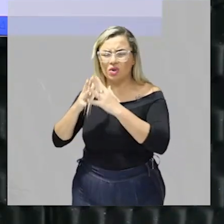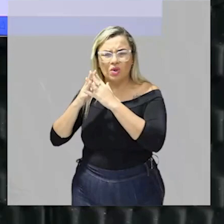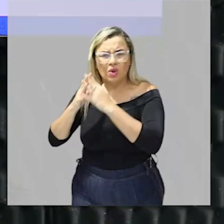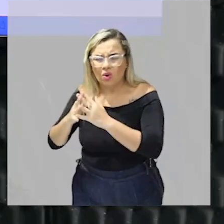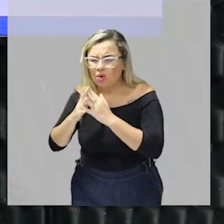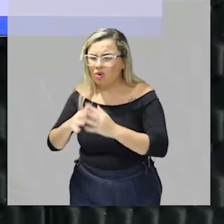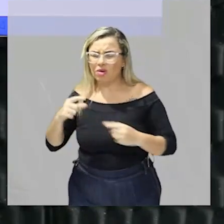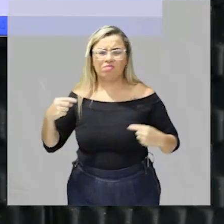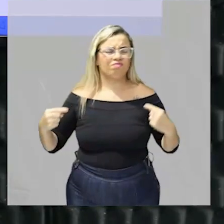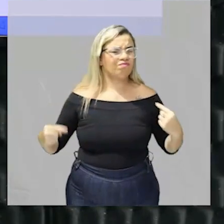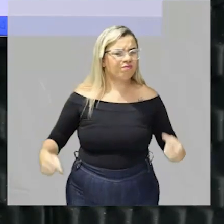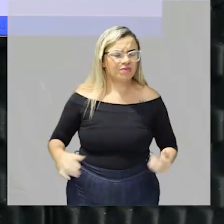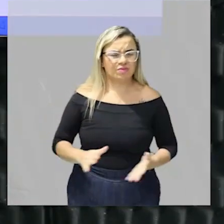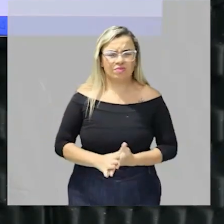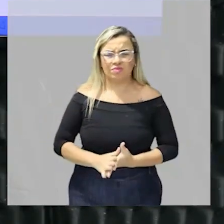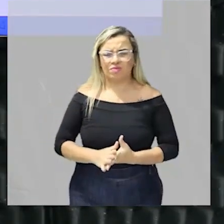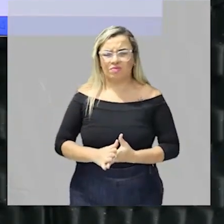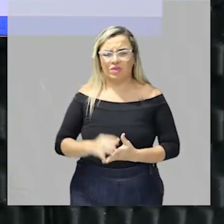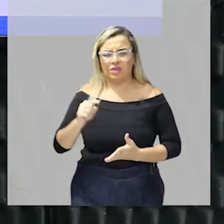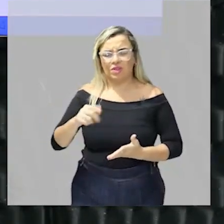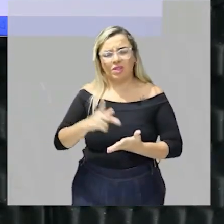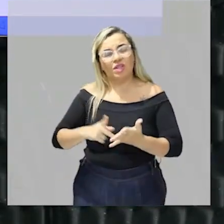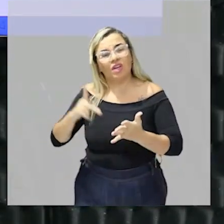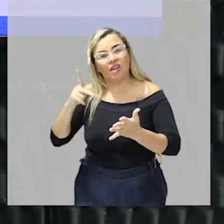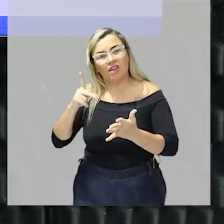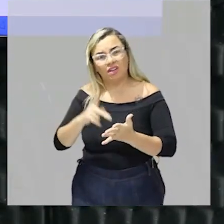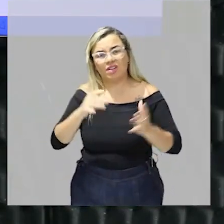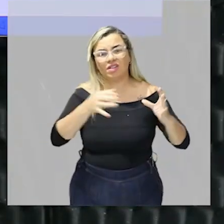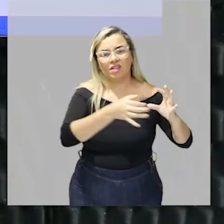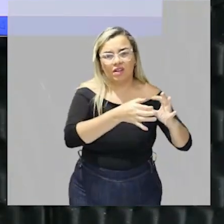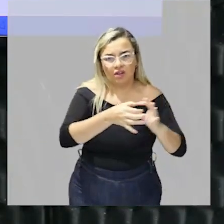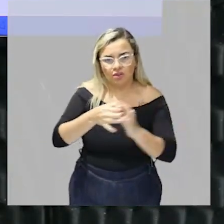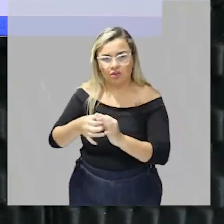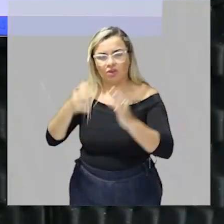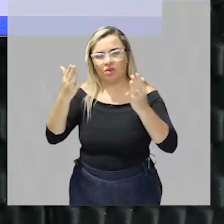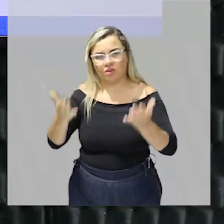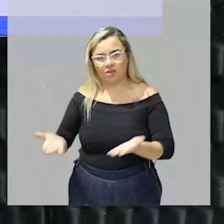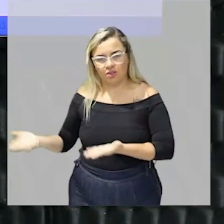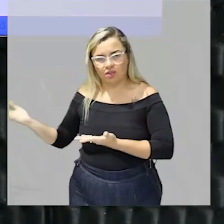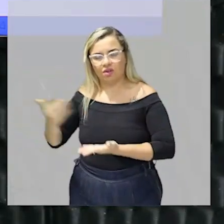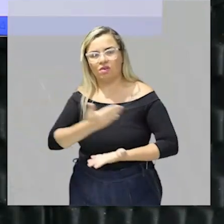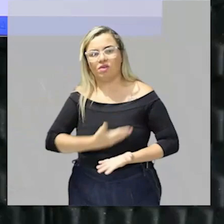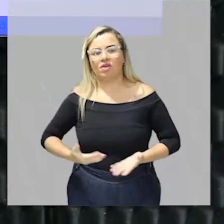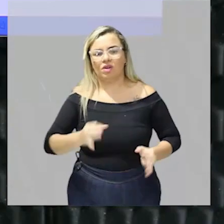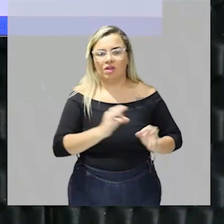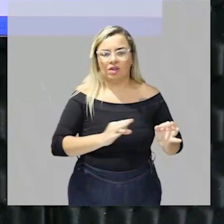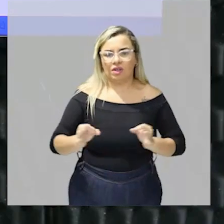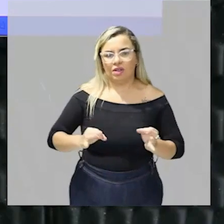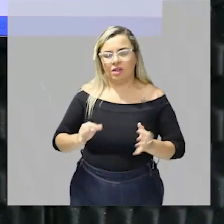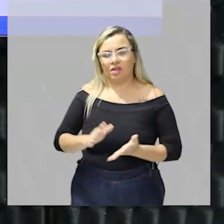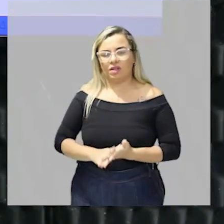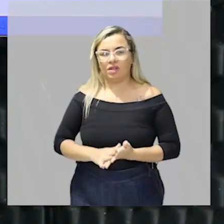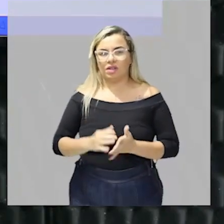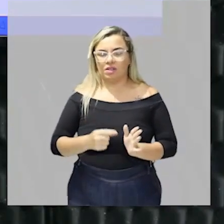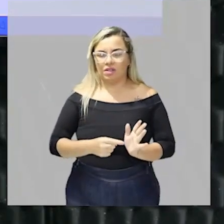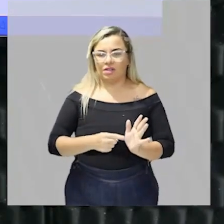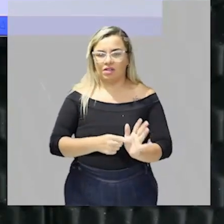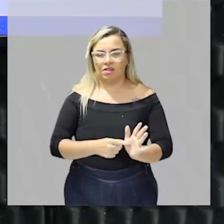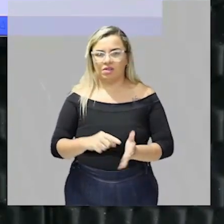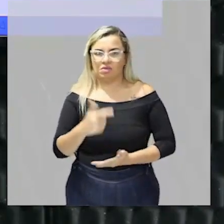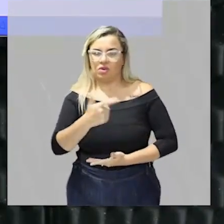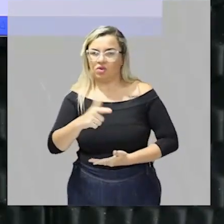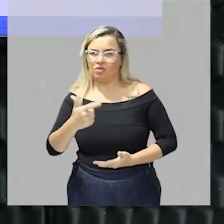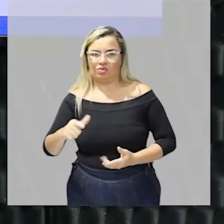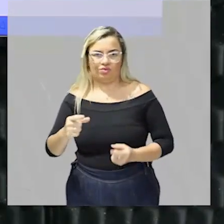que tem realidade, e que aparentemente não existe propósito. Né? Aparentemente você